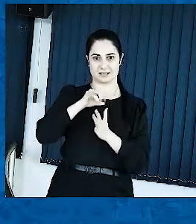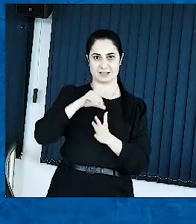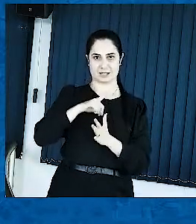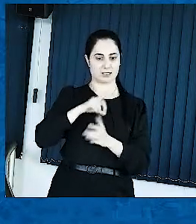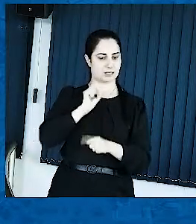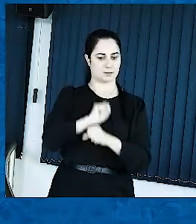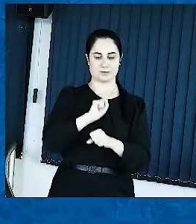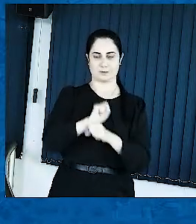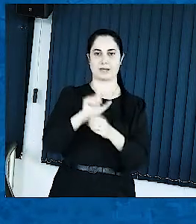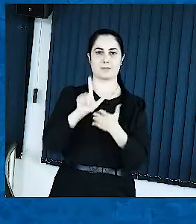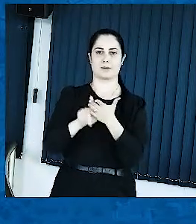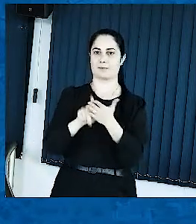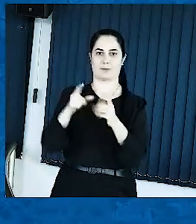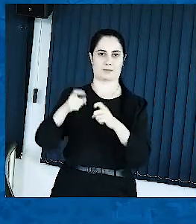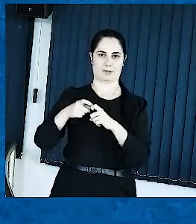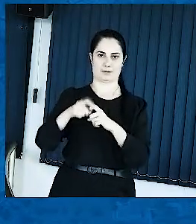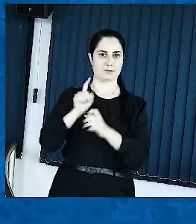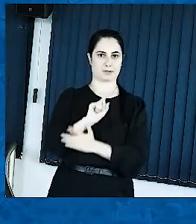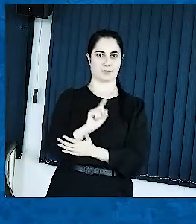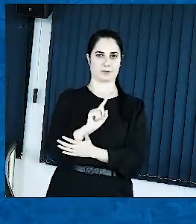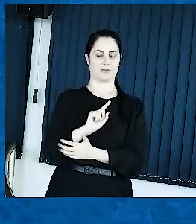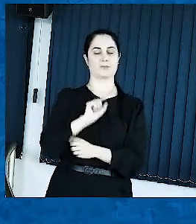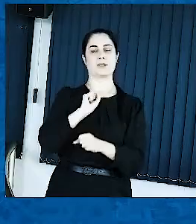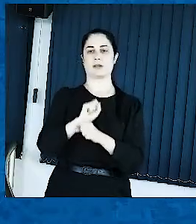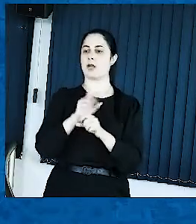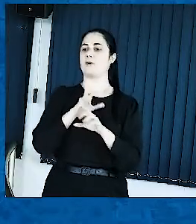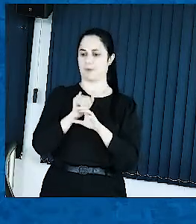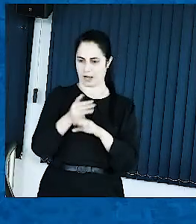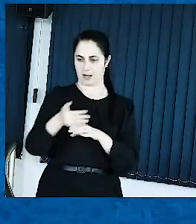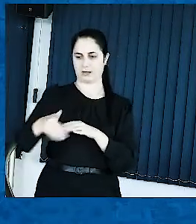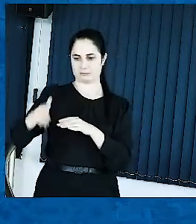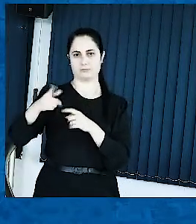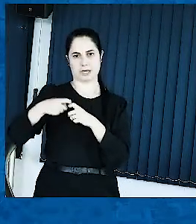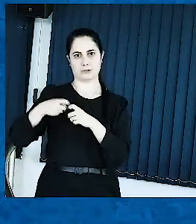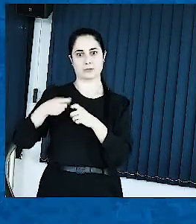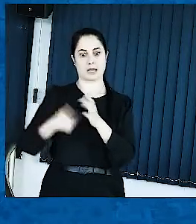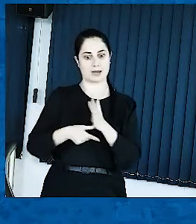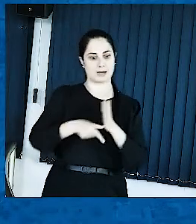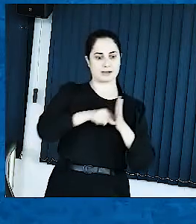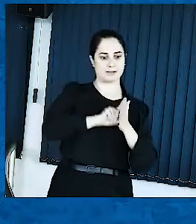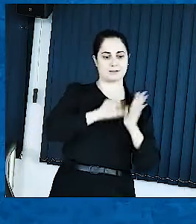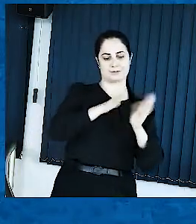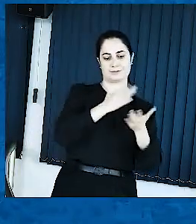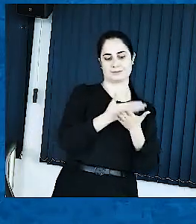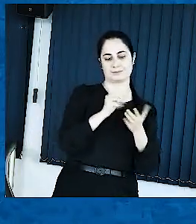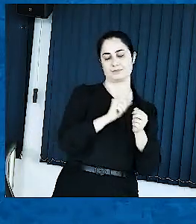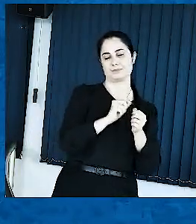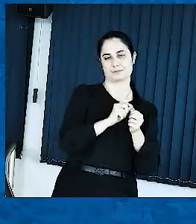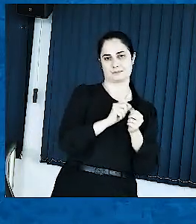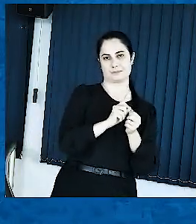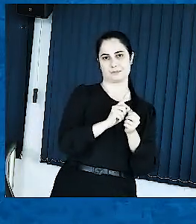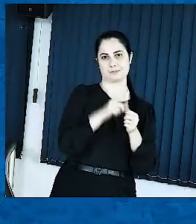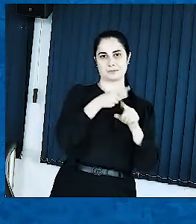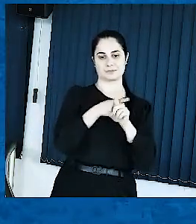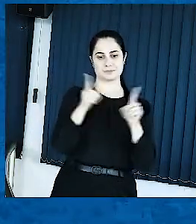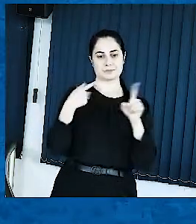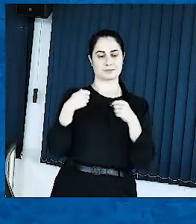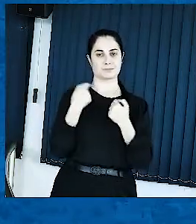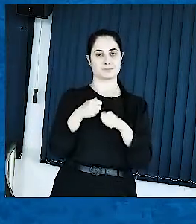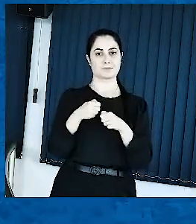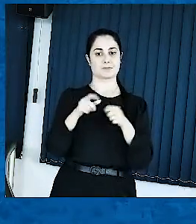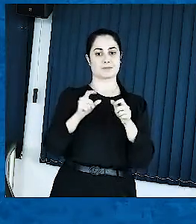não espera diagnóstico. Vai, enquanto isso, avaliar, vai fazer diagnóstico, vai, mas já intervém. Mas para isso a gente